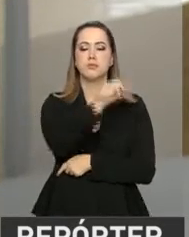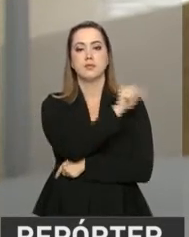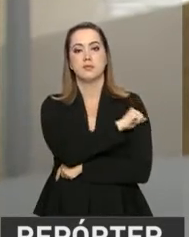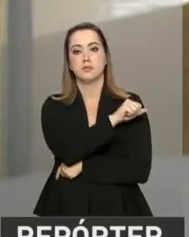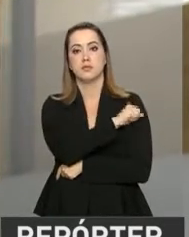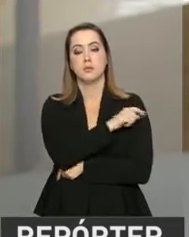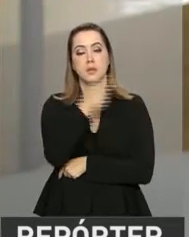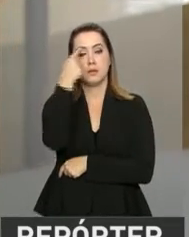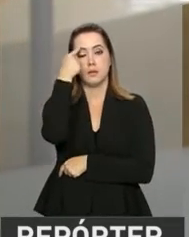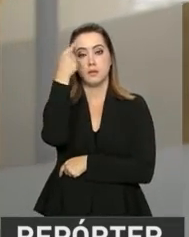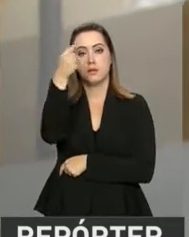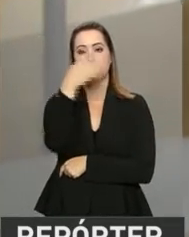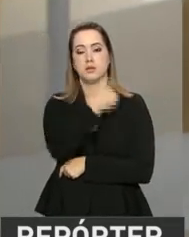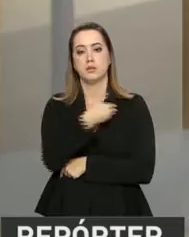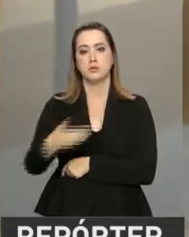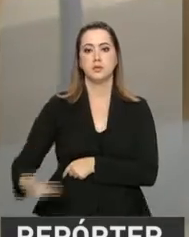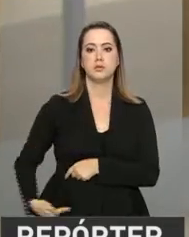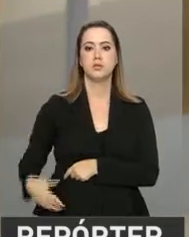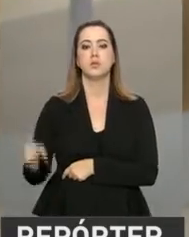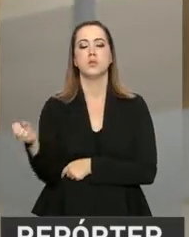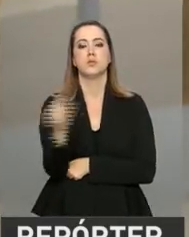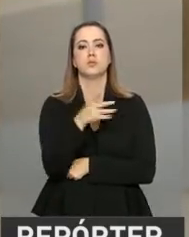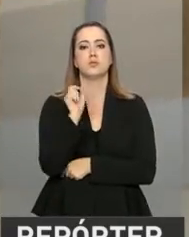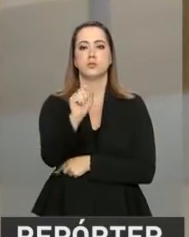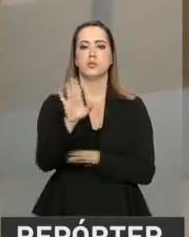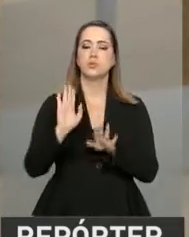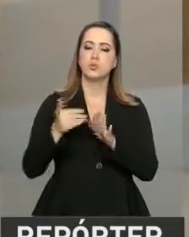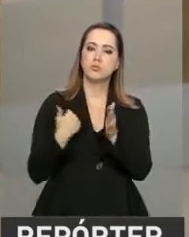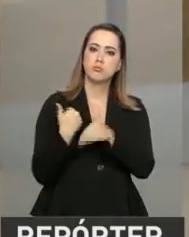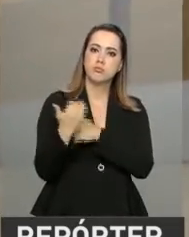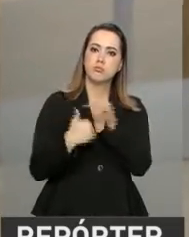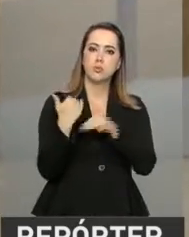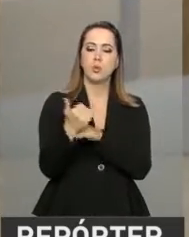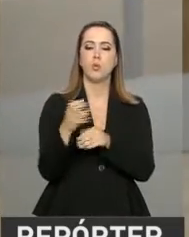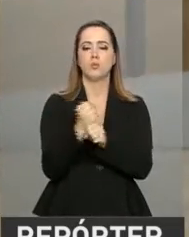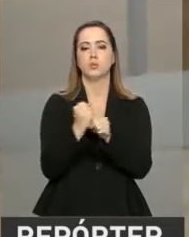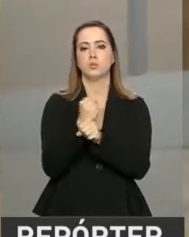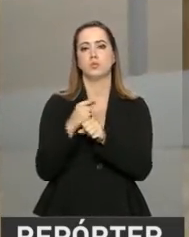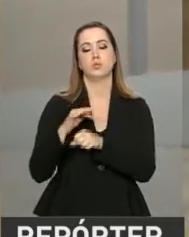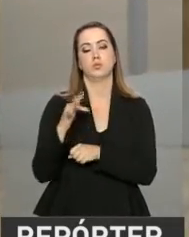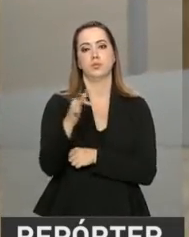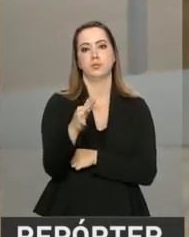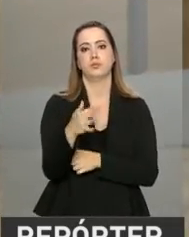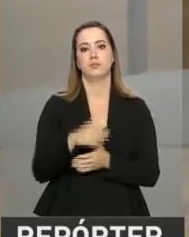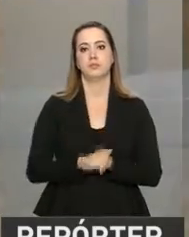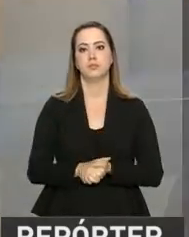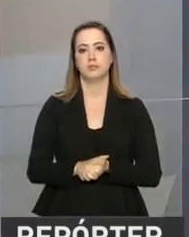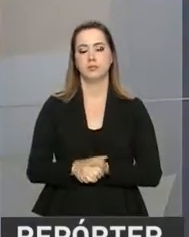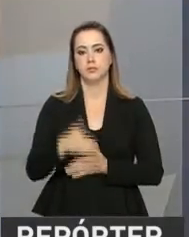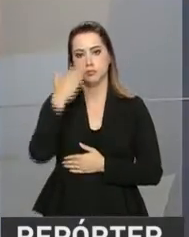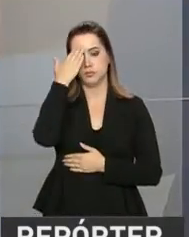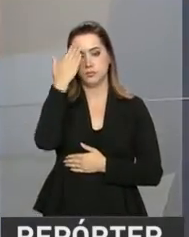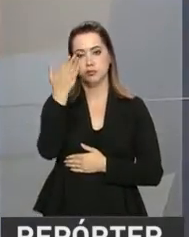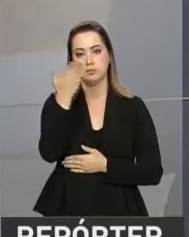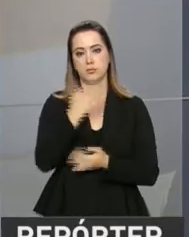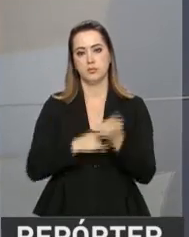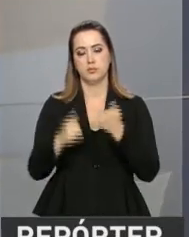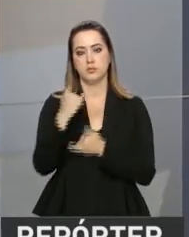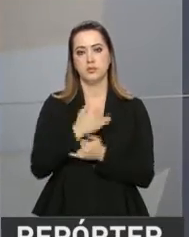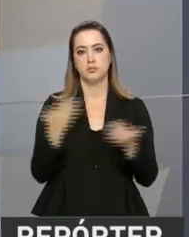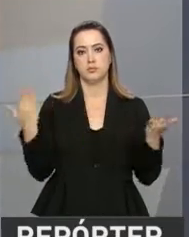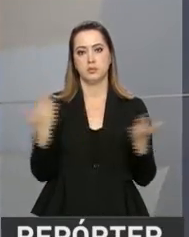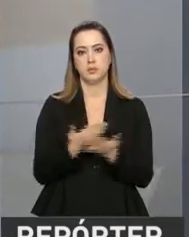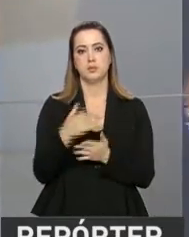a ideia do governo é que esse novo currículo grátis já seja implantado no ano que vem José Luiz obrigado Ana pelas